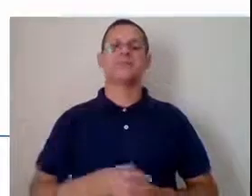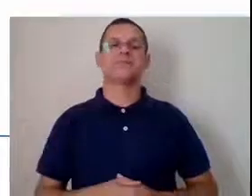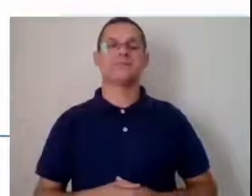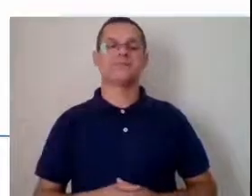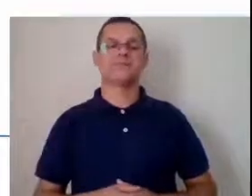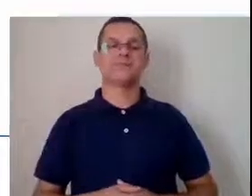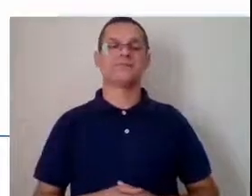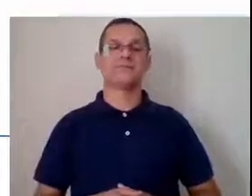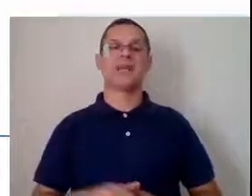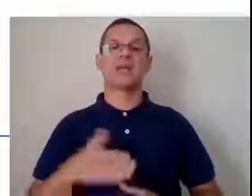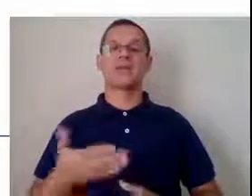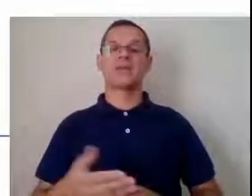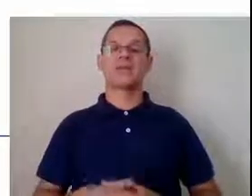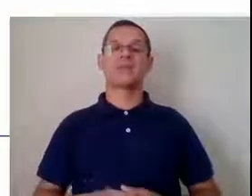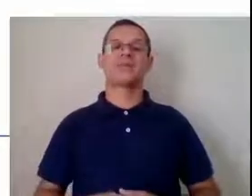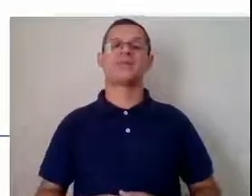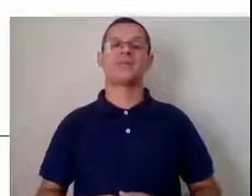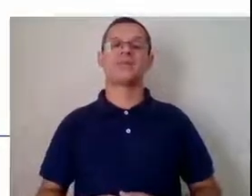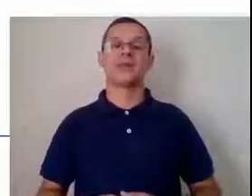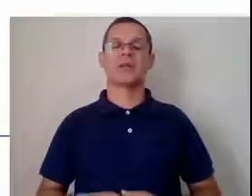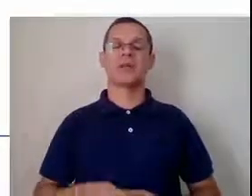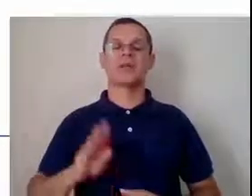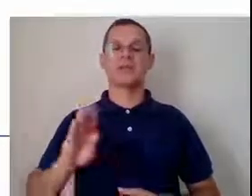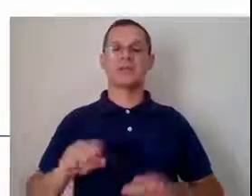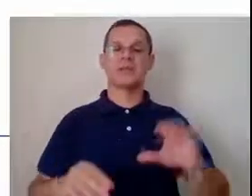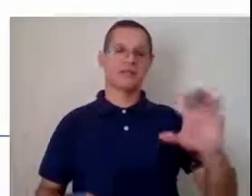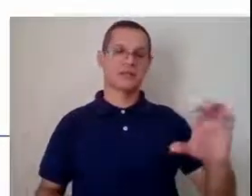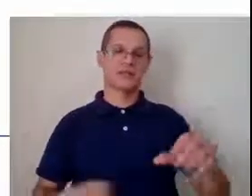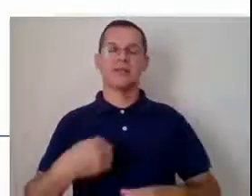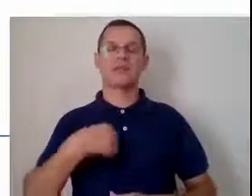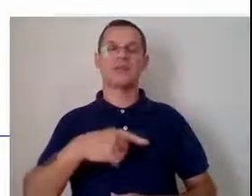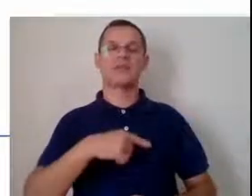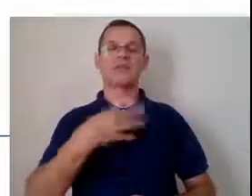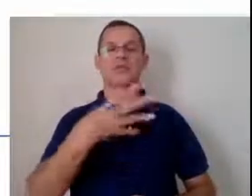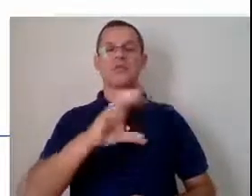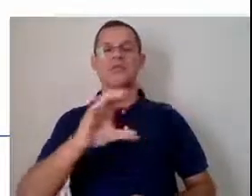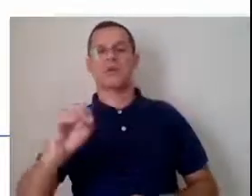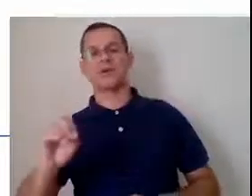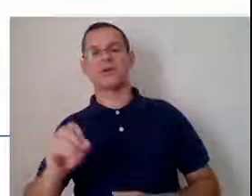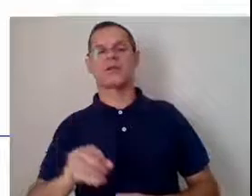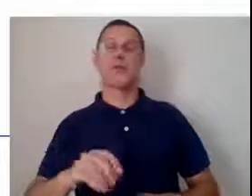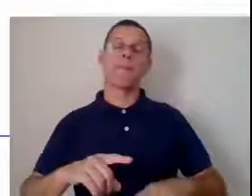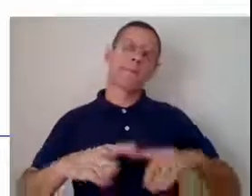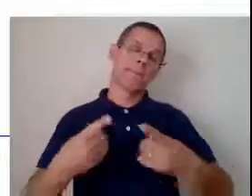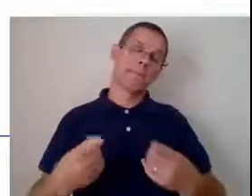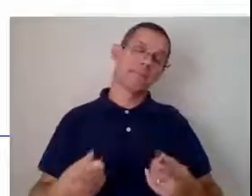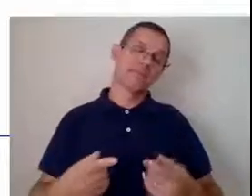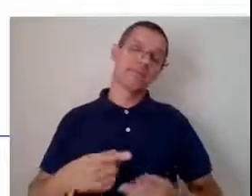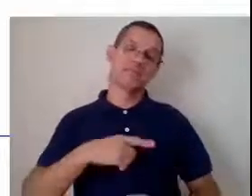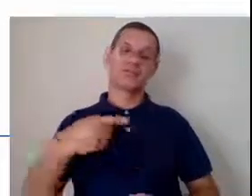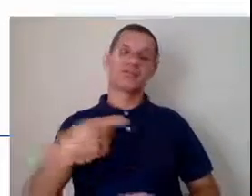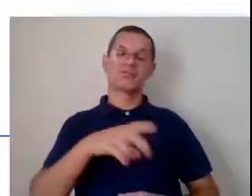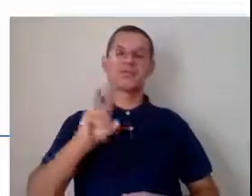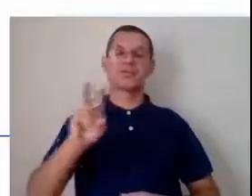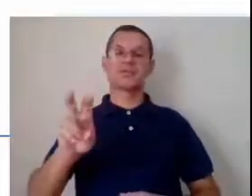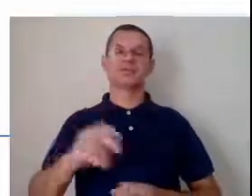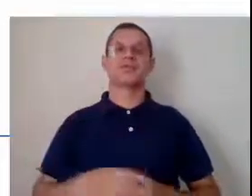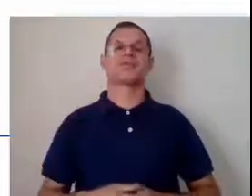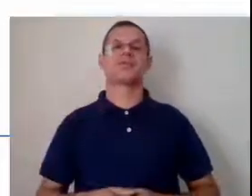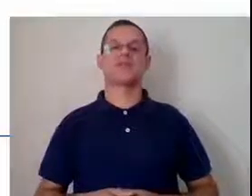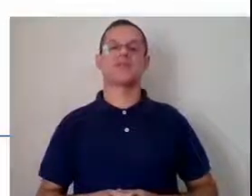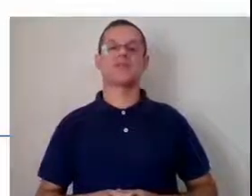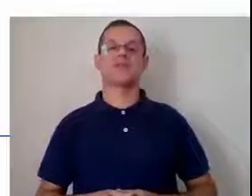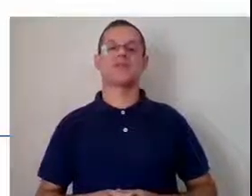5. Então, entre B e C, eu tinha 40. Só que eu tenho que descontar aqueles 5